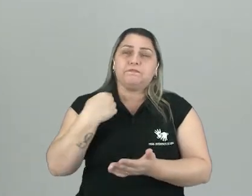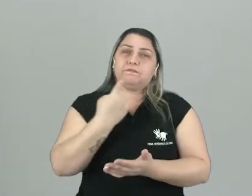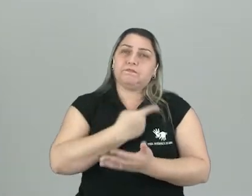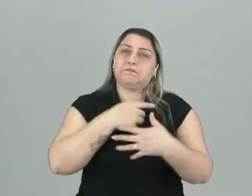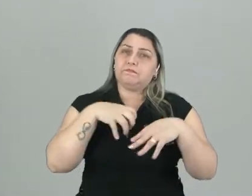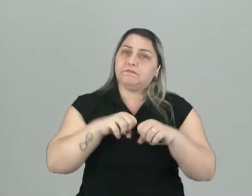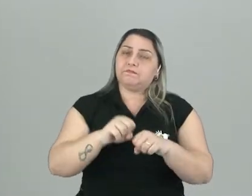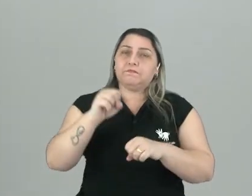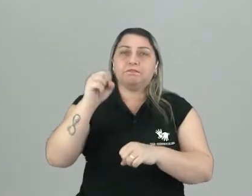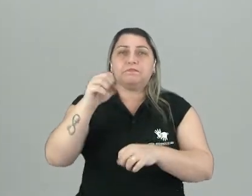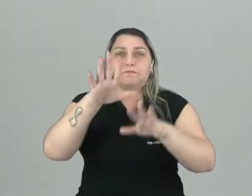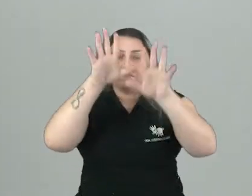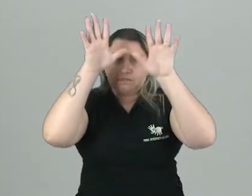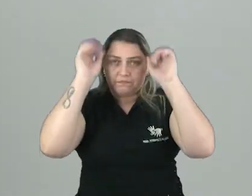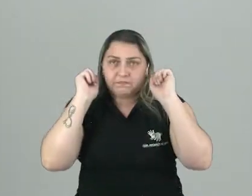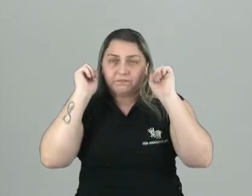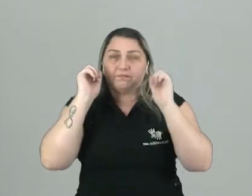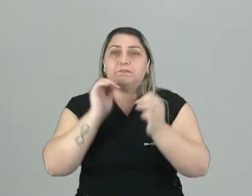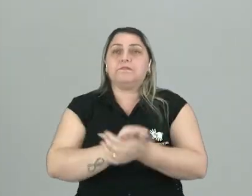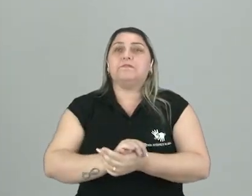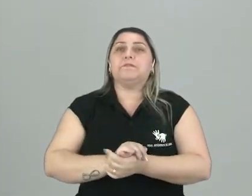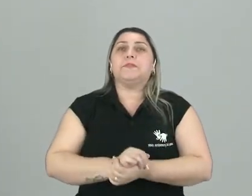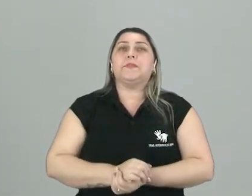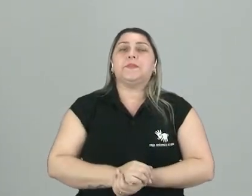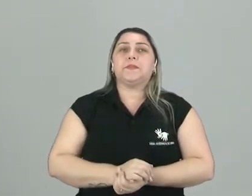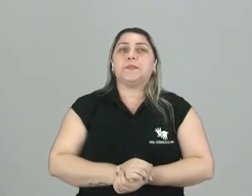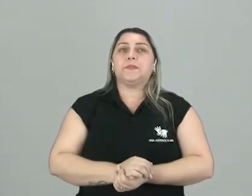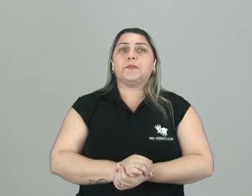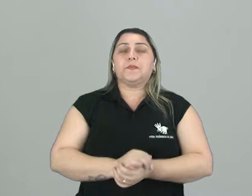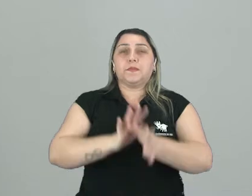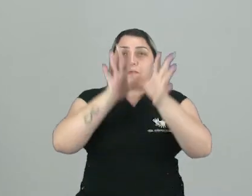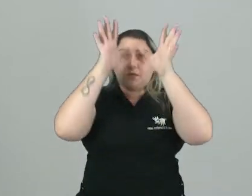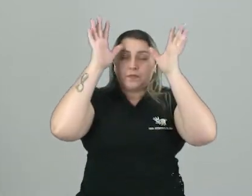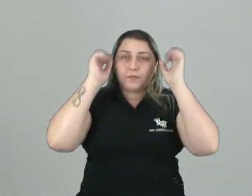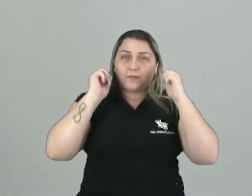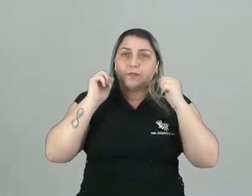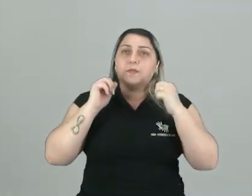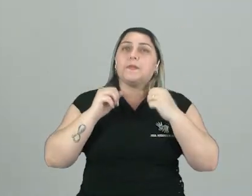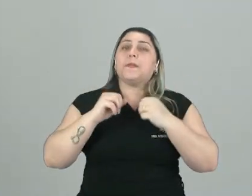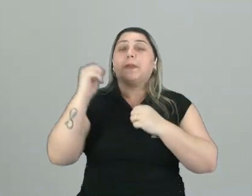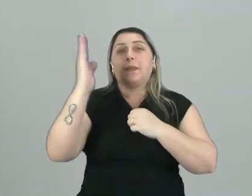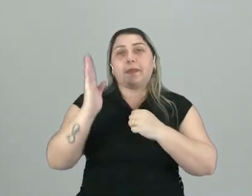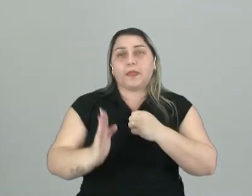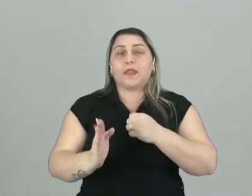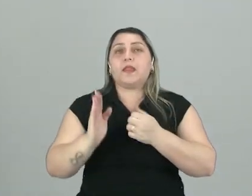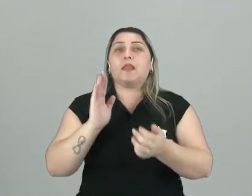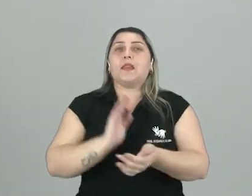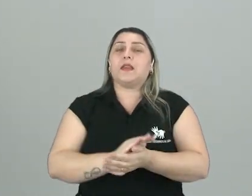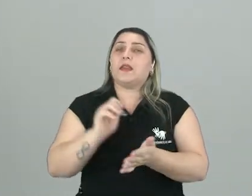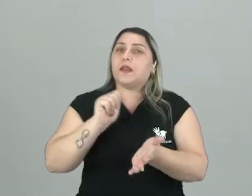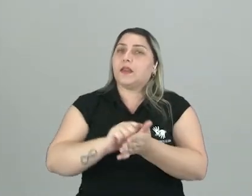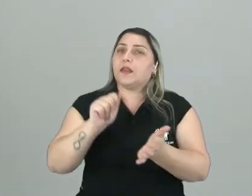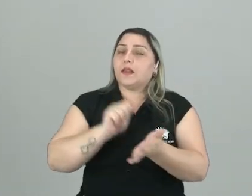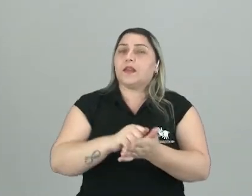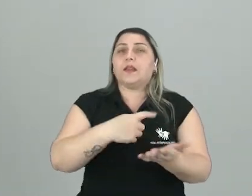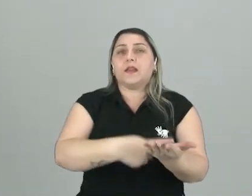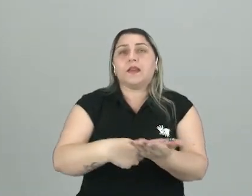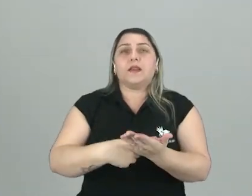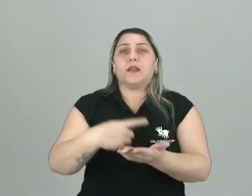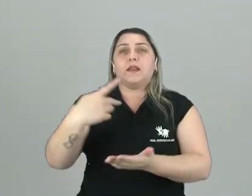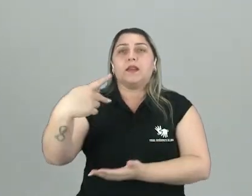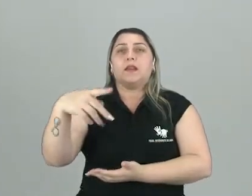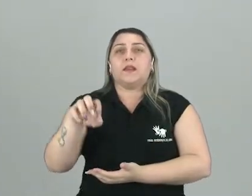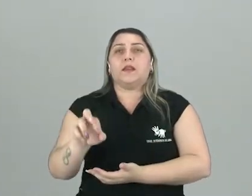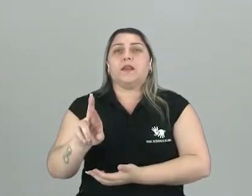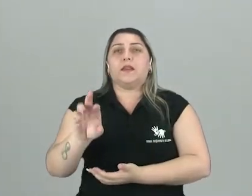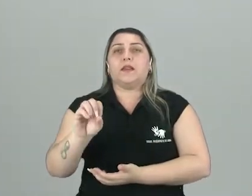território acreano às terras brasileiras, certo? Então o Acre passou a ser brasileiro com a assinatura do Tratado de